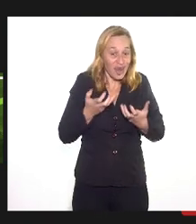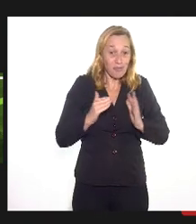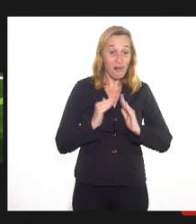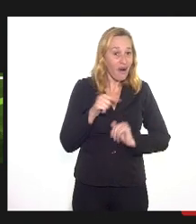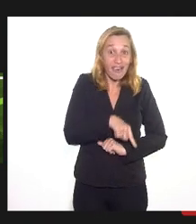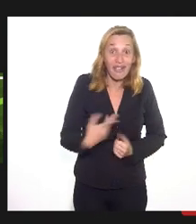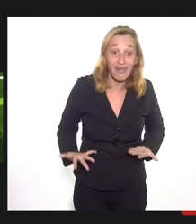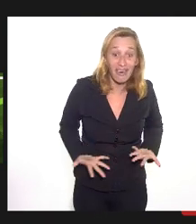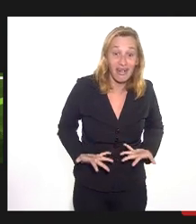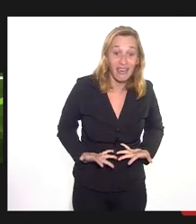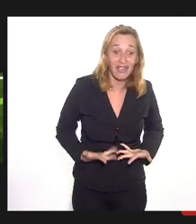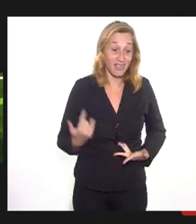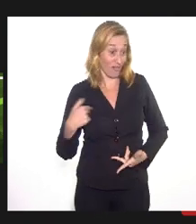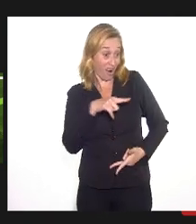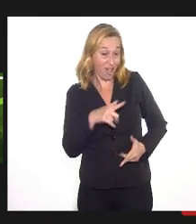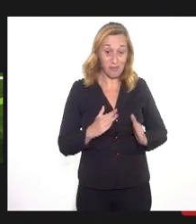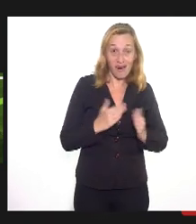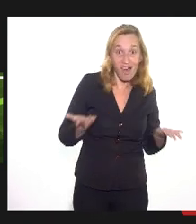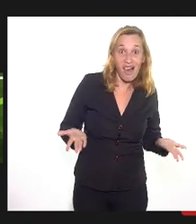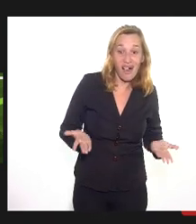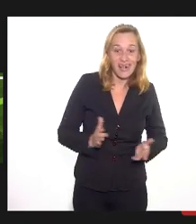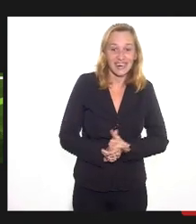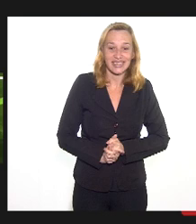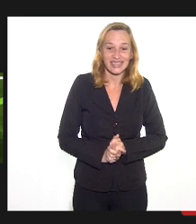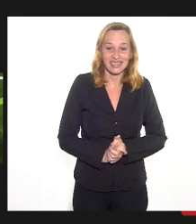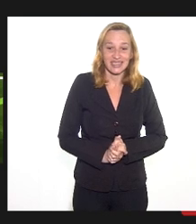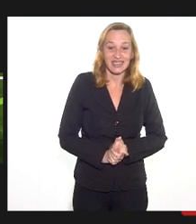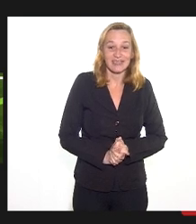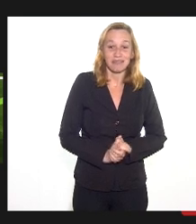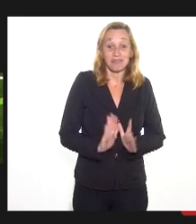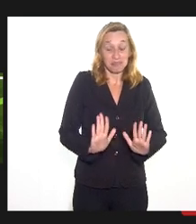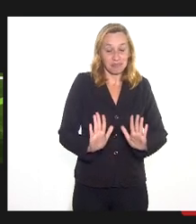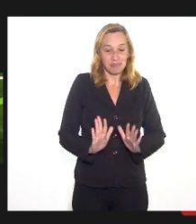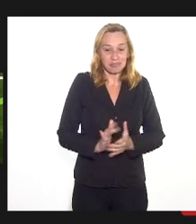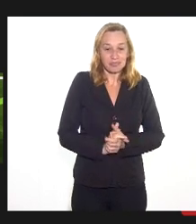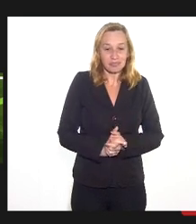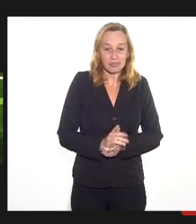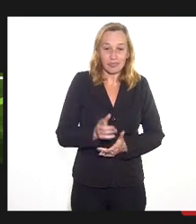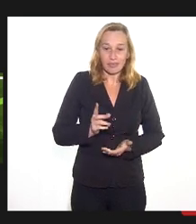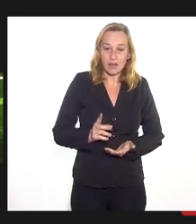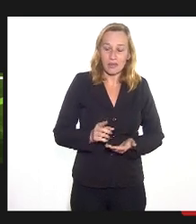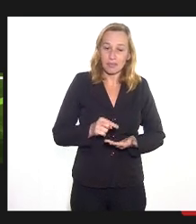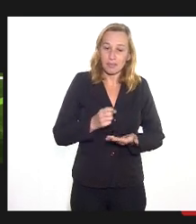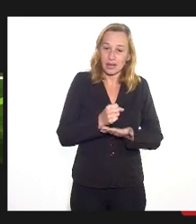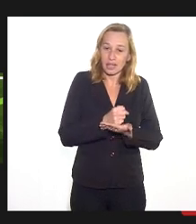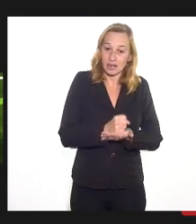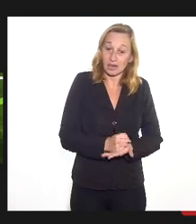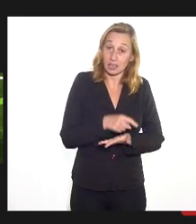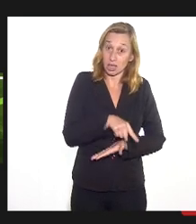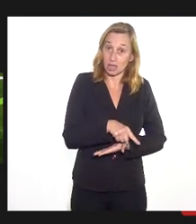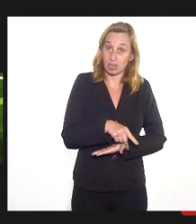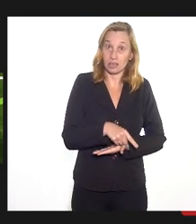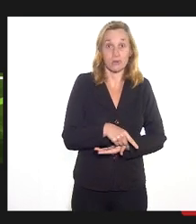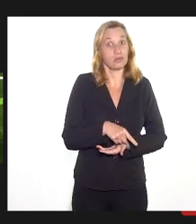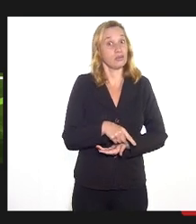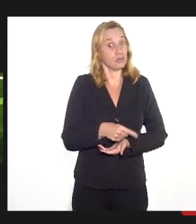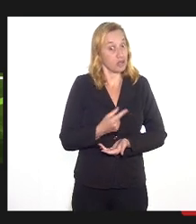Costa Verde, vou morar lá. E aí, só que para manter isso aqui é difícil, né?